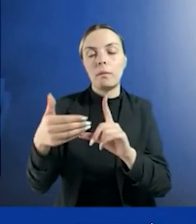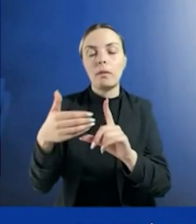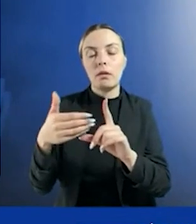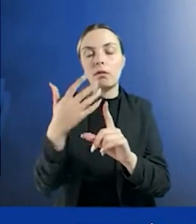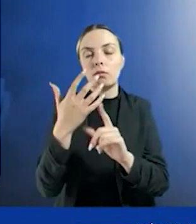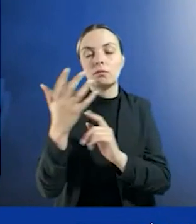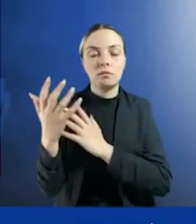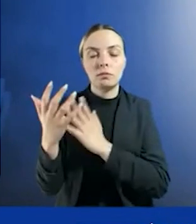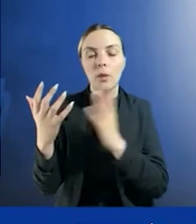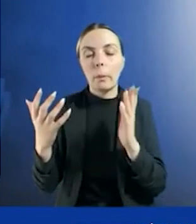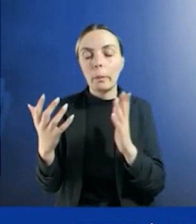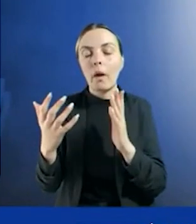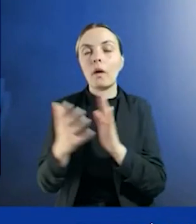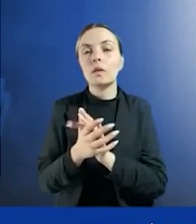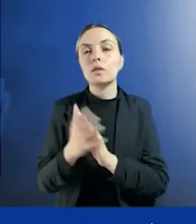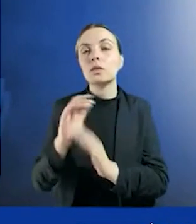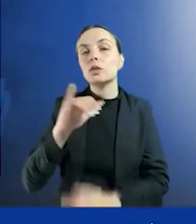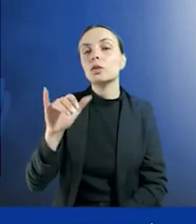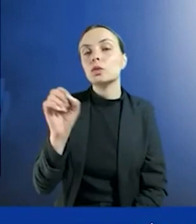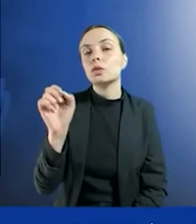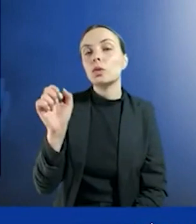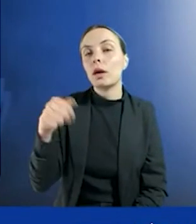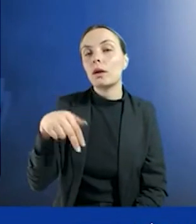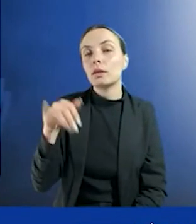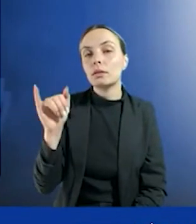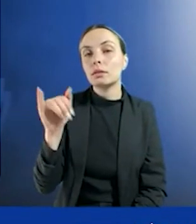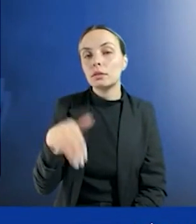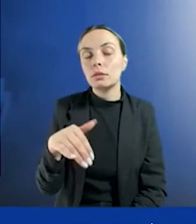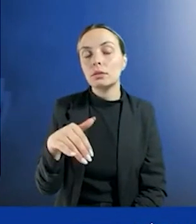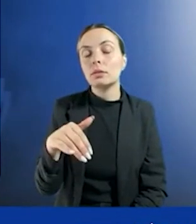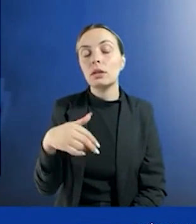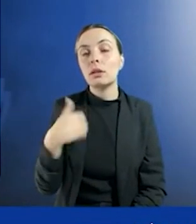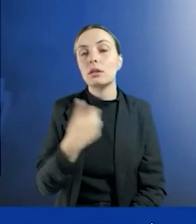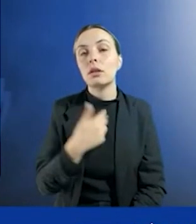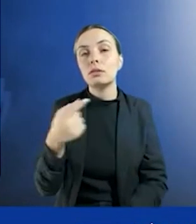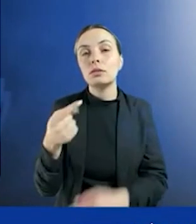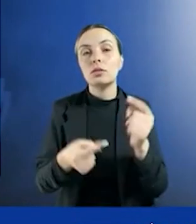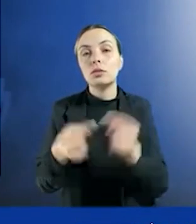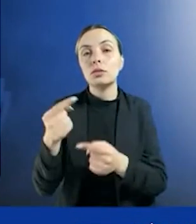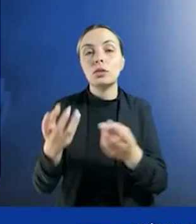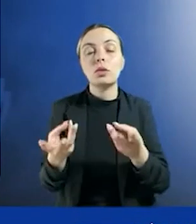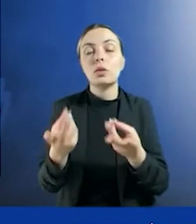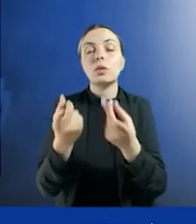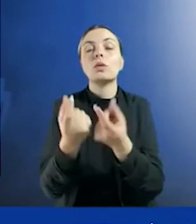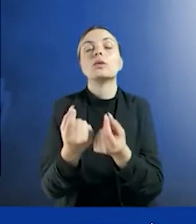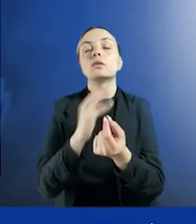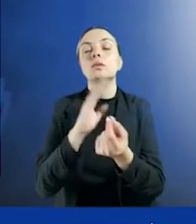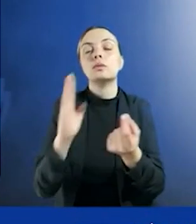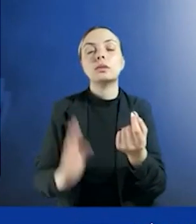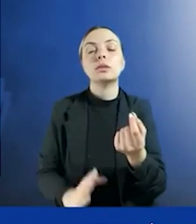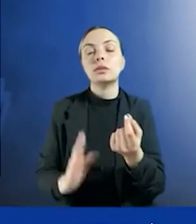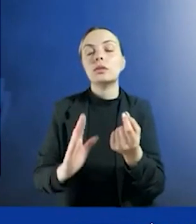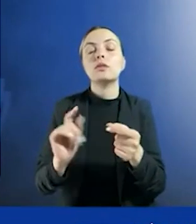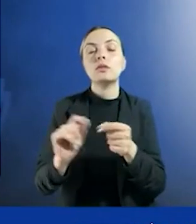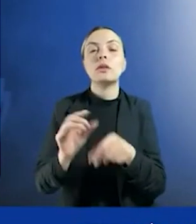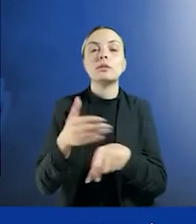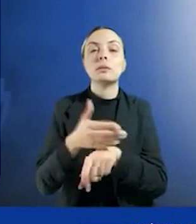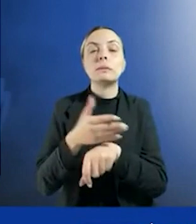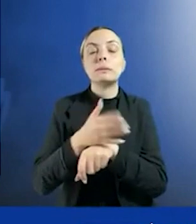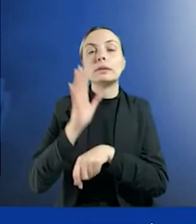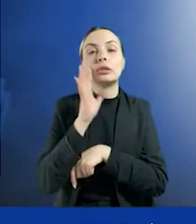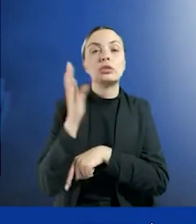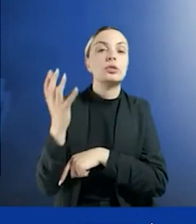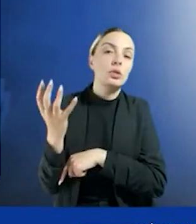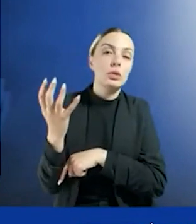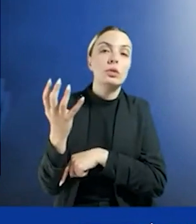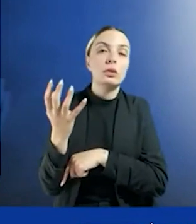da Agricultura, o Montes, e a gente estava discutindo o quanto que o Brasil é parte da solução no